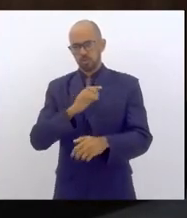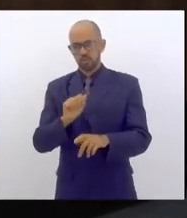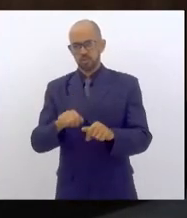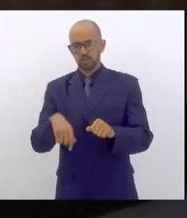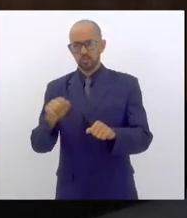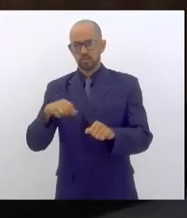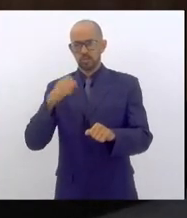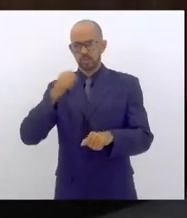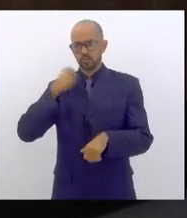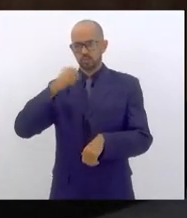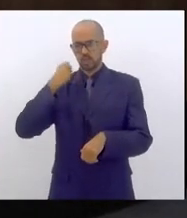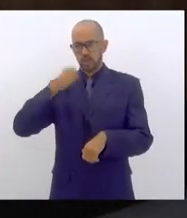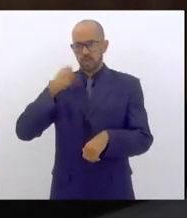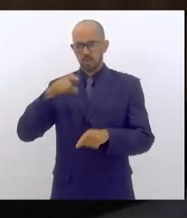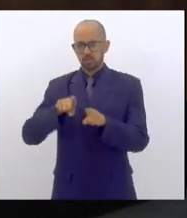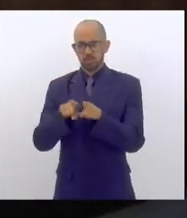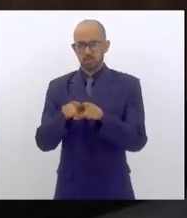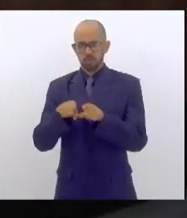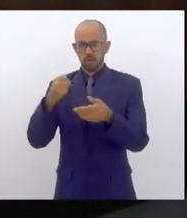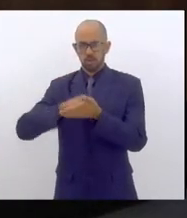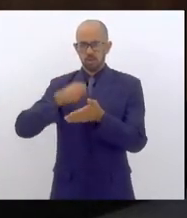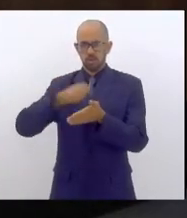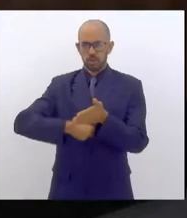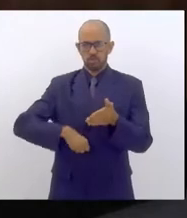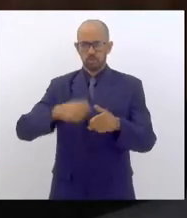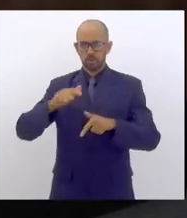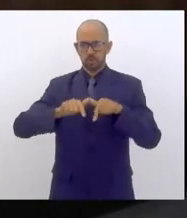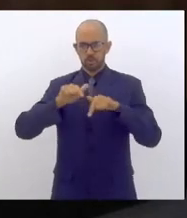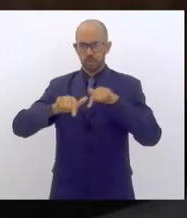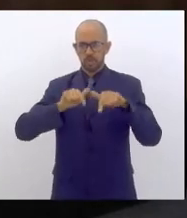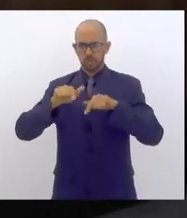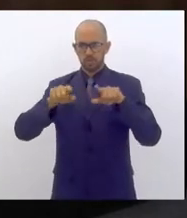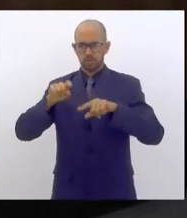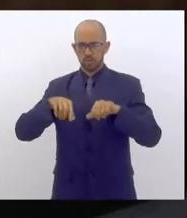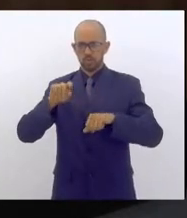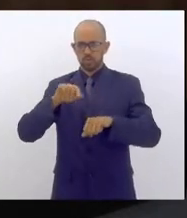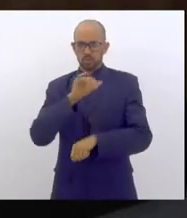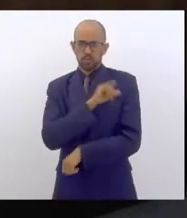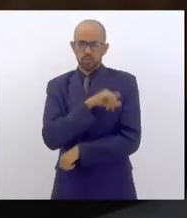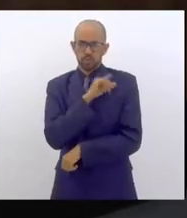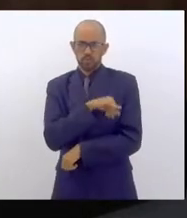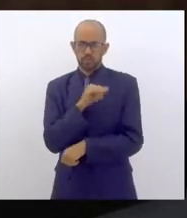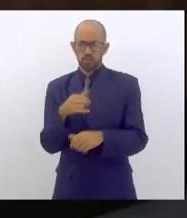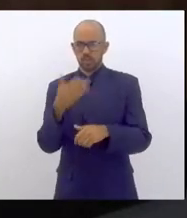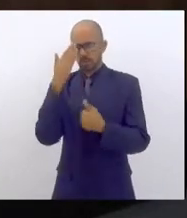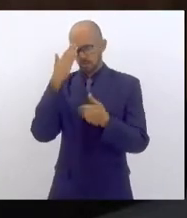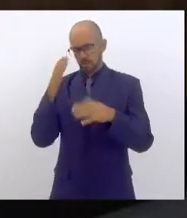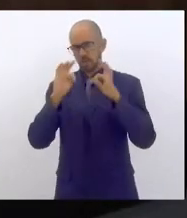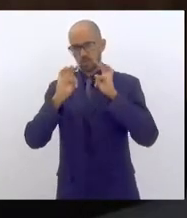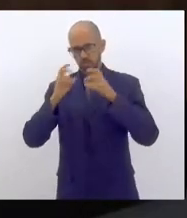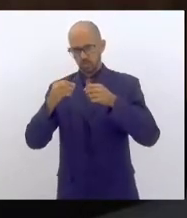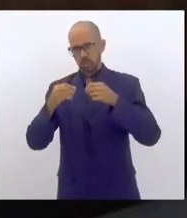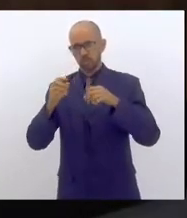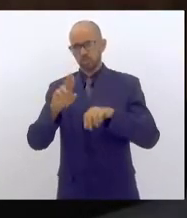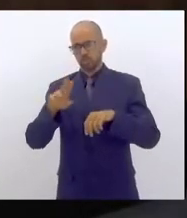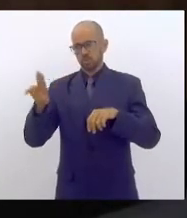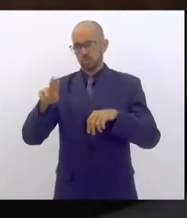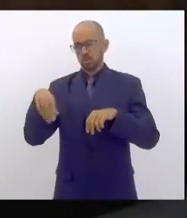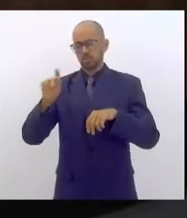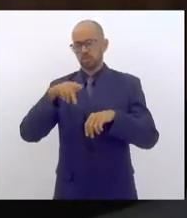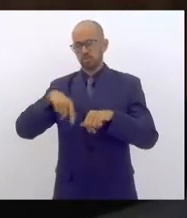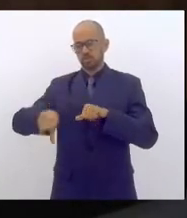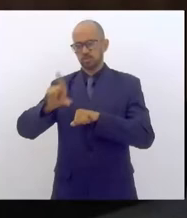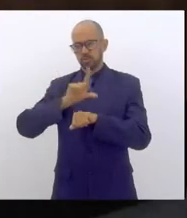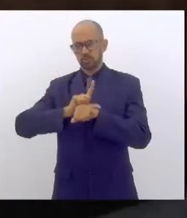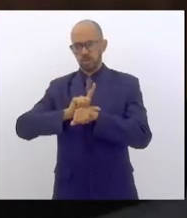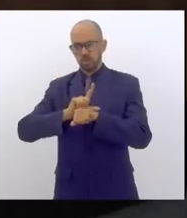Senado Federal lutando pelo trabalhador do Estado do Rio de Janeiro. Agradecer a todos os meus pares, em nome do deputado Luiz Paulo,